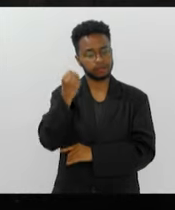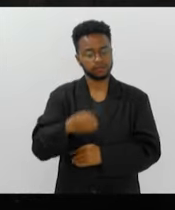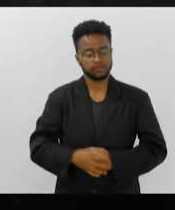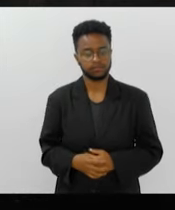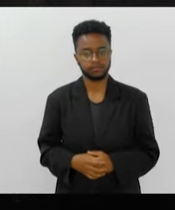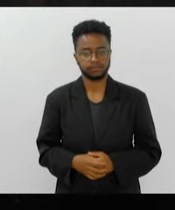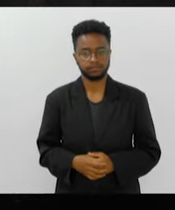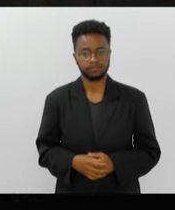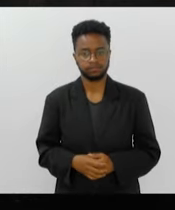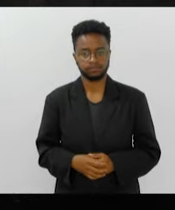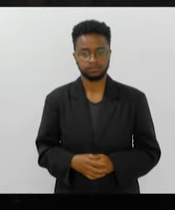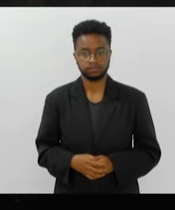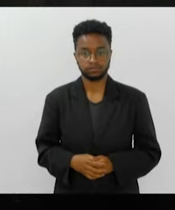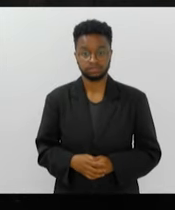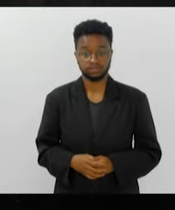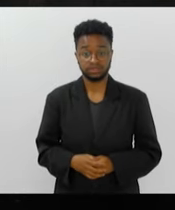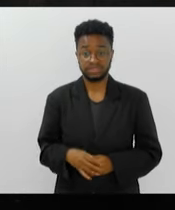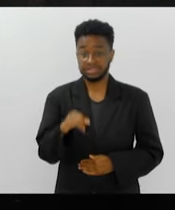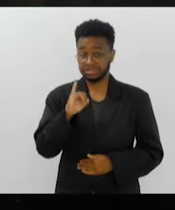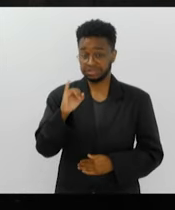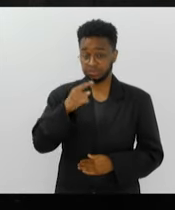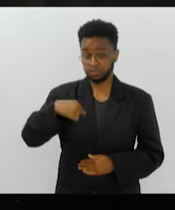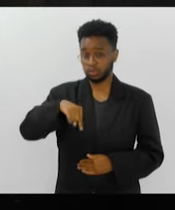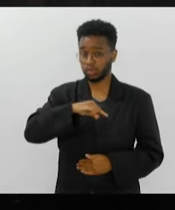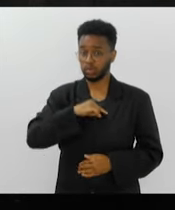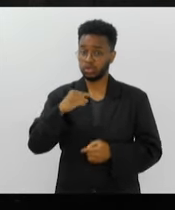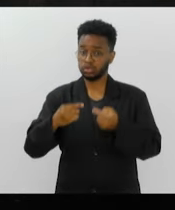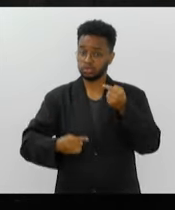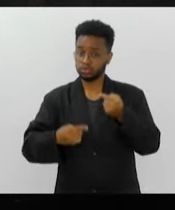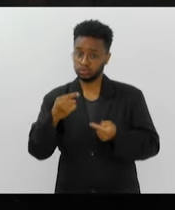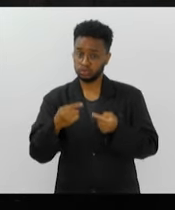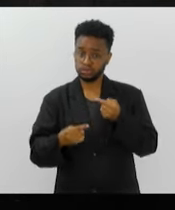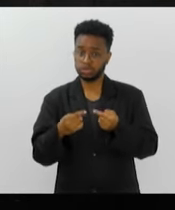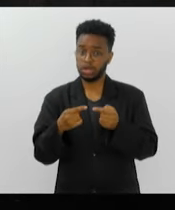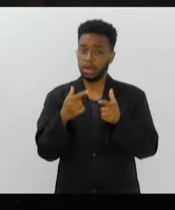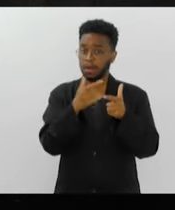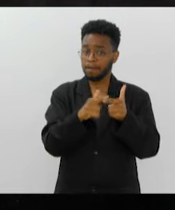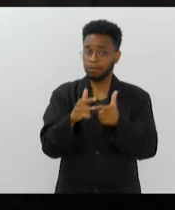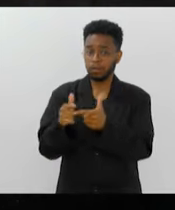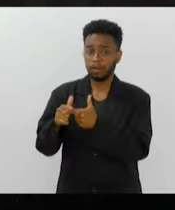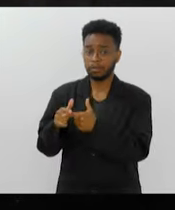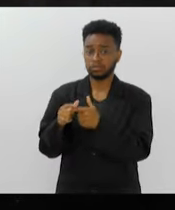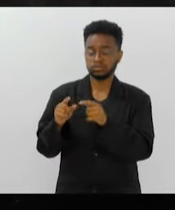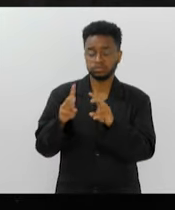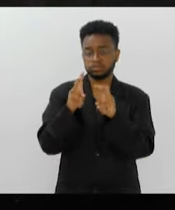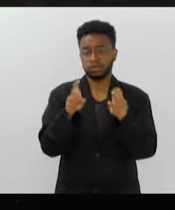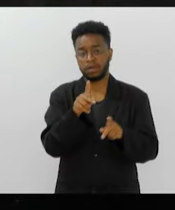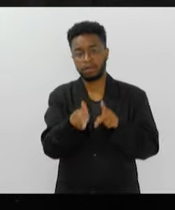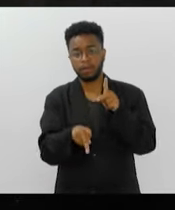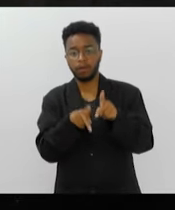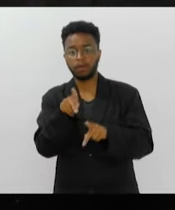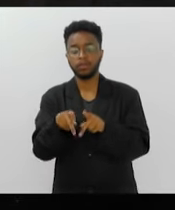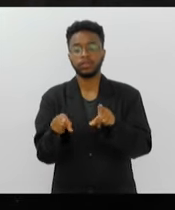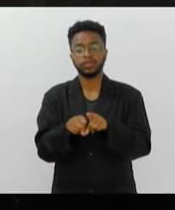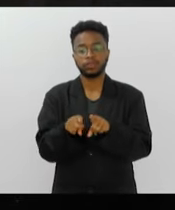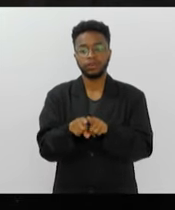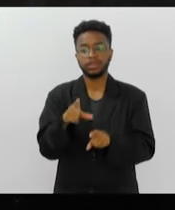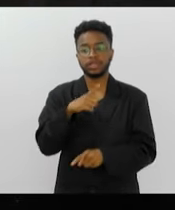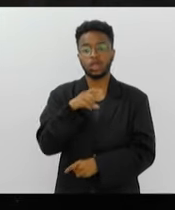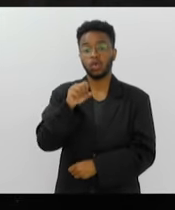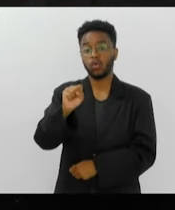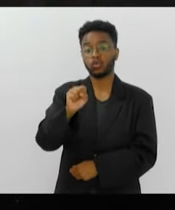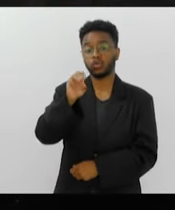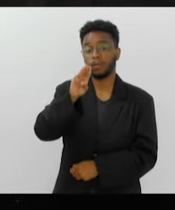ambiente se a gente vai discutir aqui os problemas dos povos e somos 8